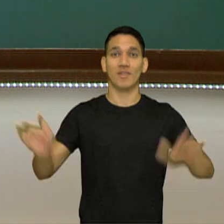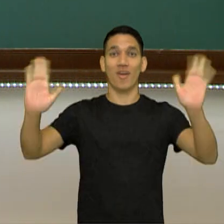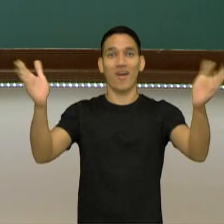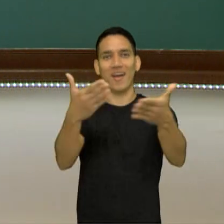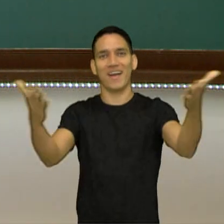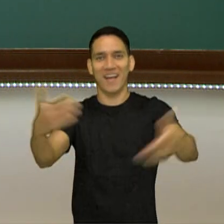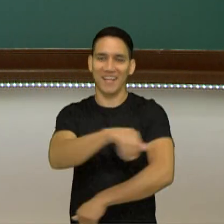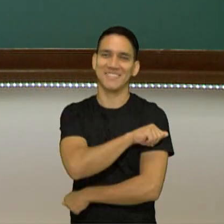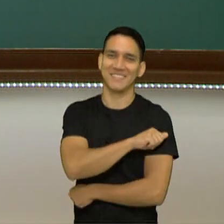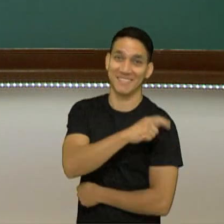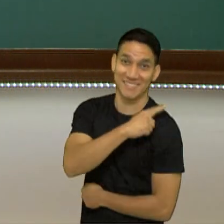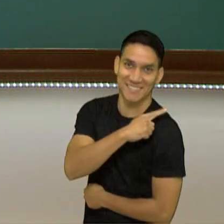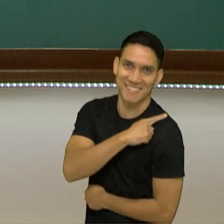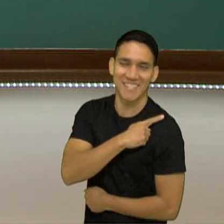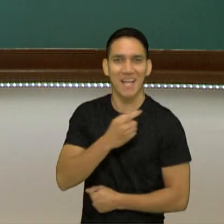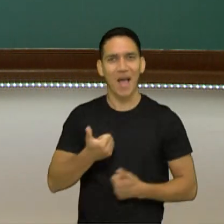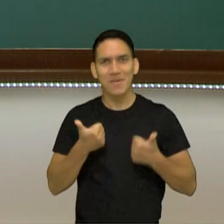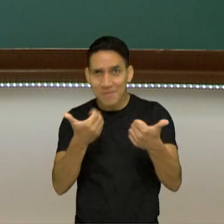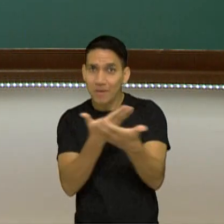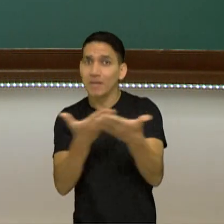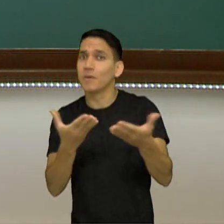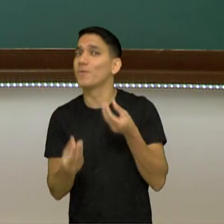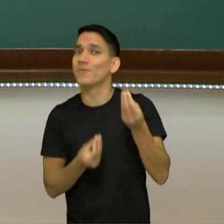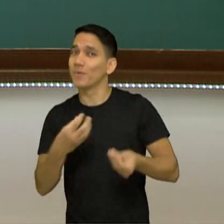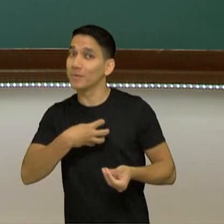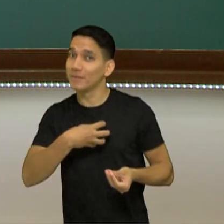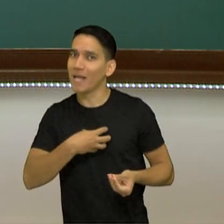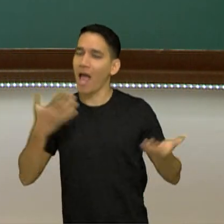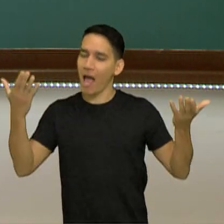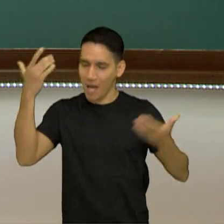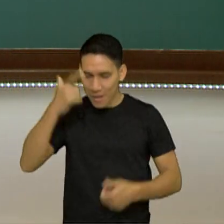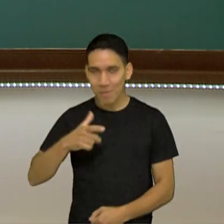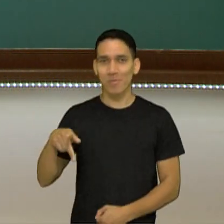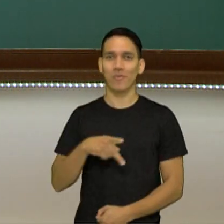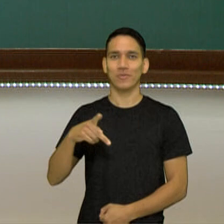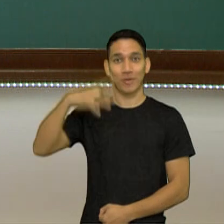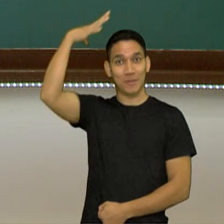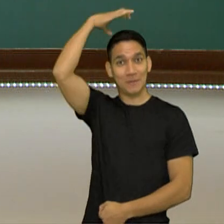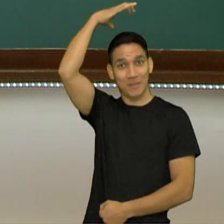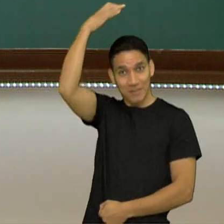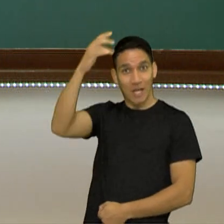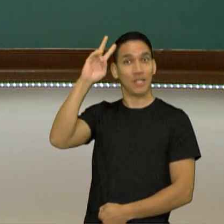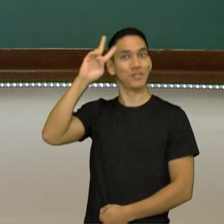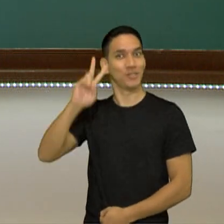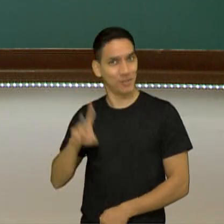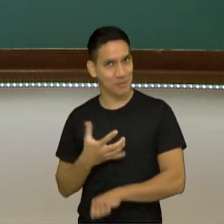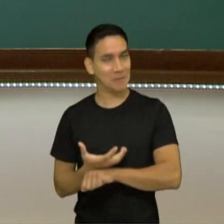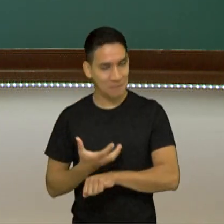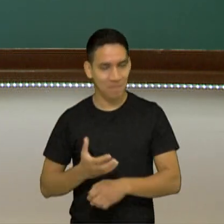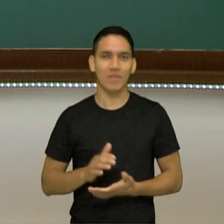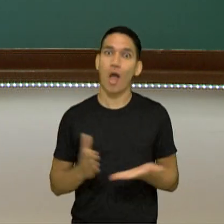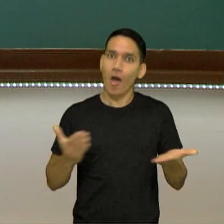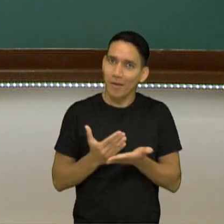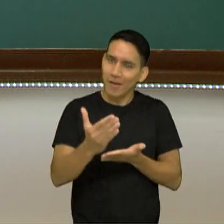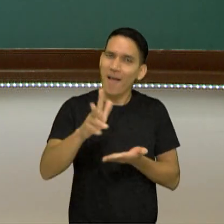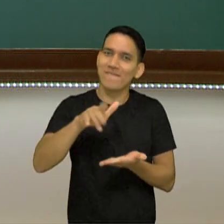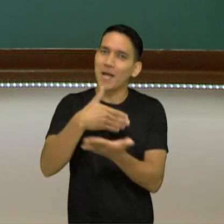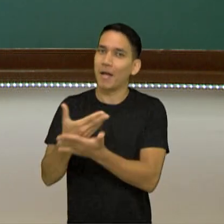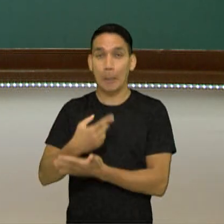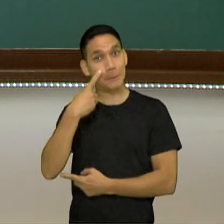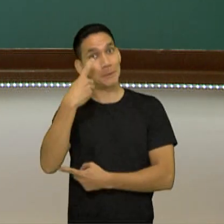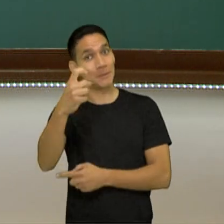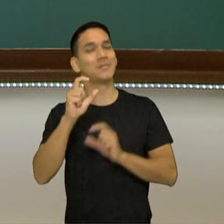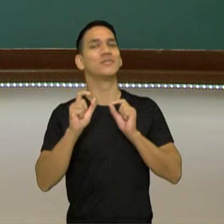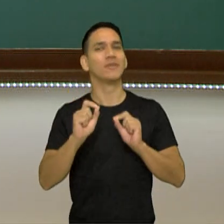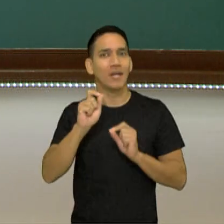Olá, estudantes da primeira série, como que vocês estão? Aqui é o professor Eduardo de História e hoje nós vamos ter uma aula muito interessante.